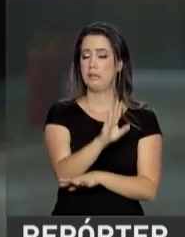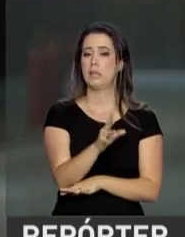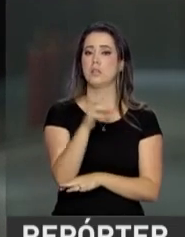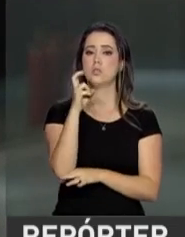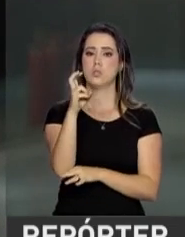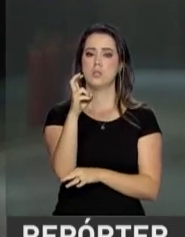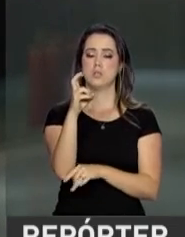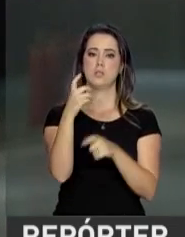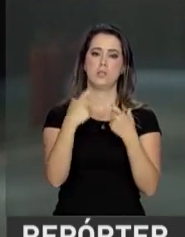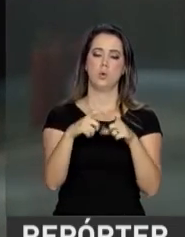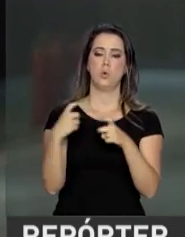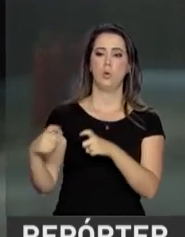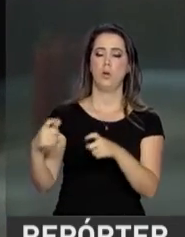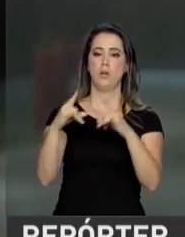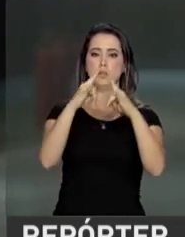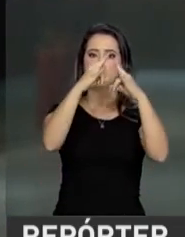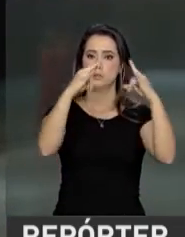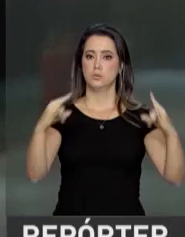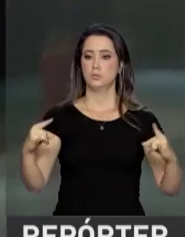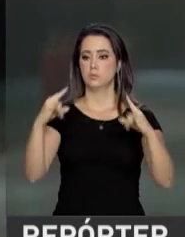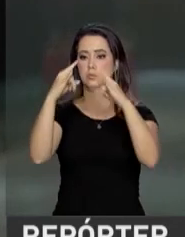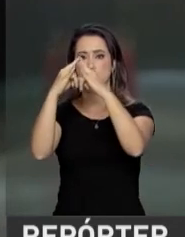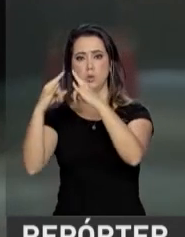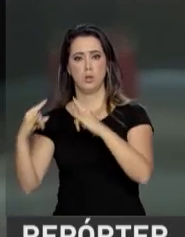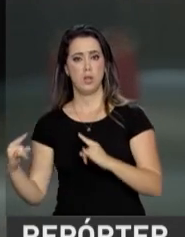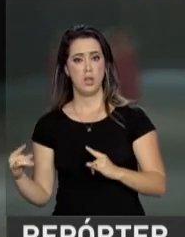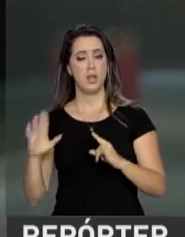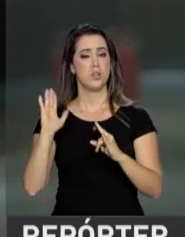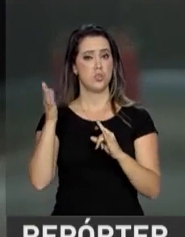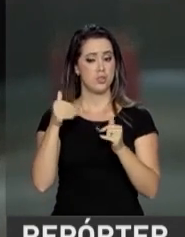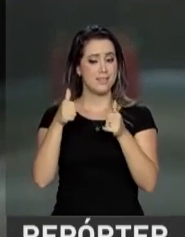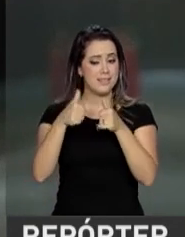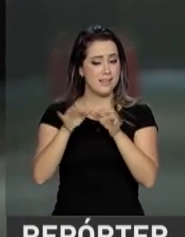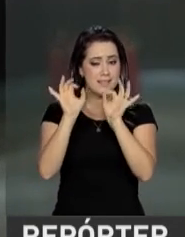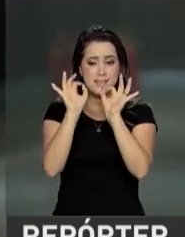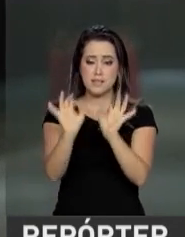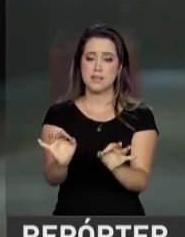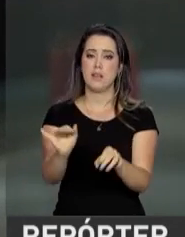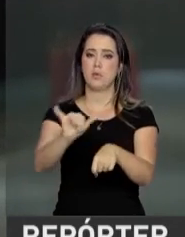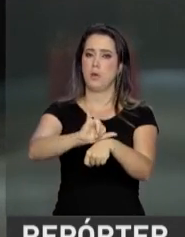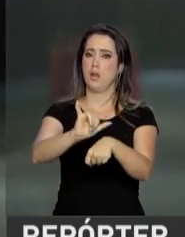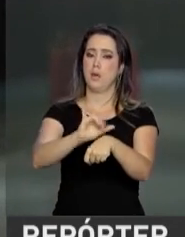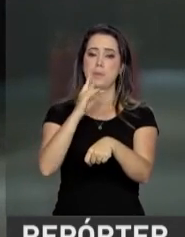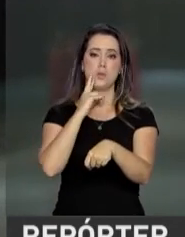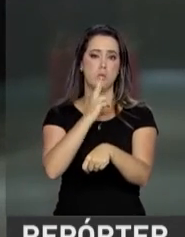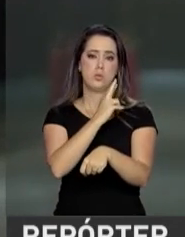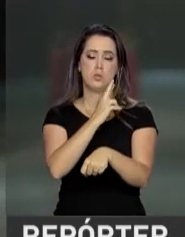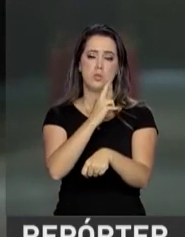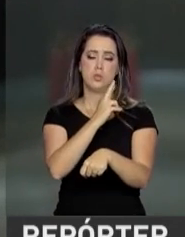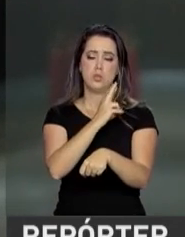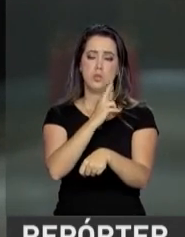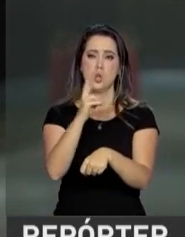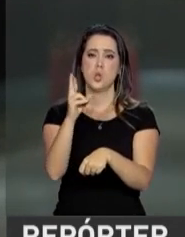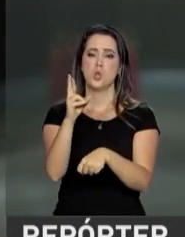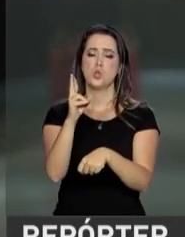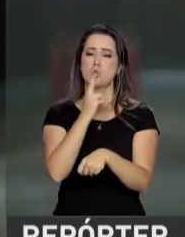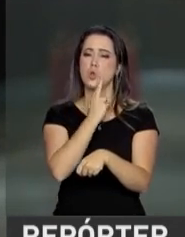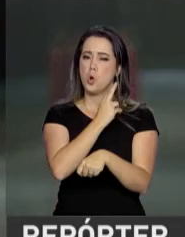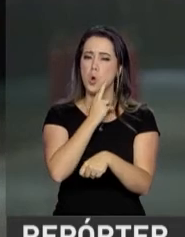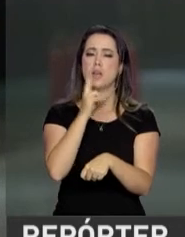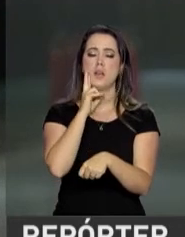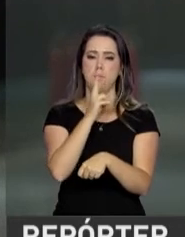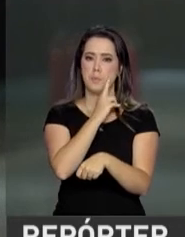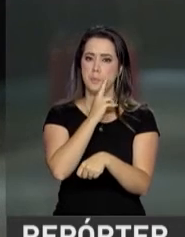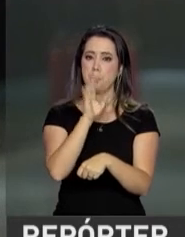abrigos já foram montados e estão funcionando na cidade de boa vista capital de roraima eo na cidade de pacaraíma na fronteira